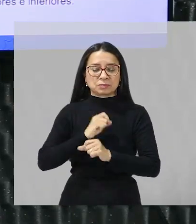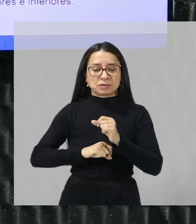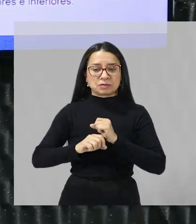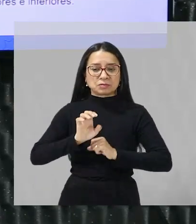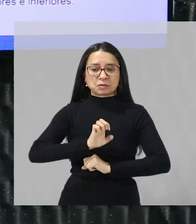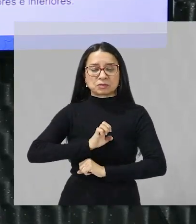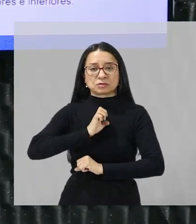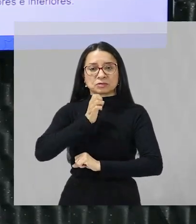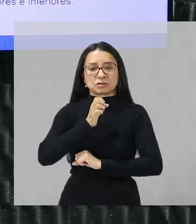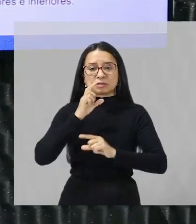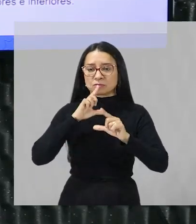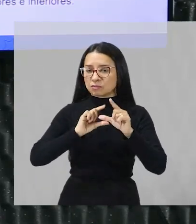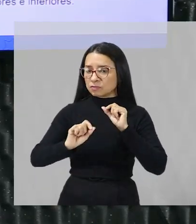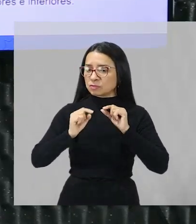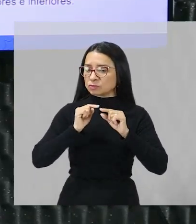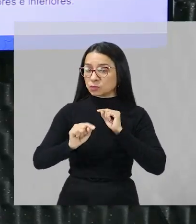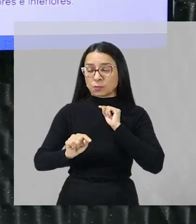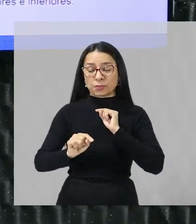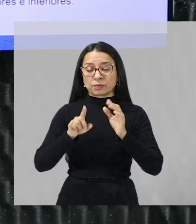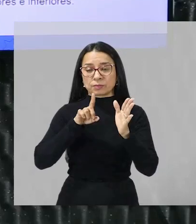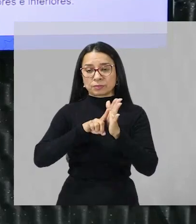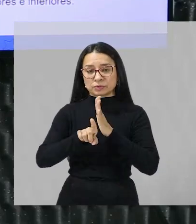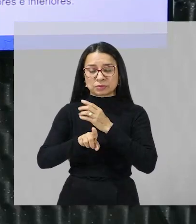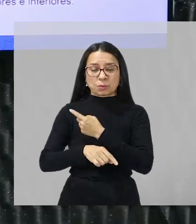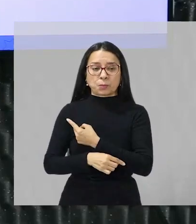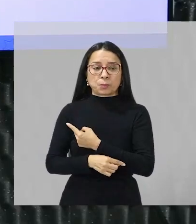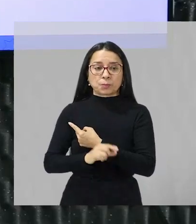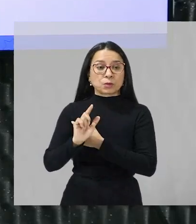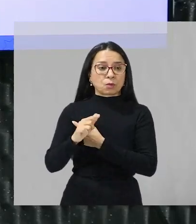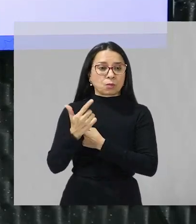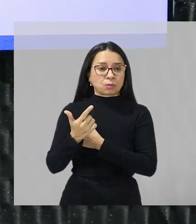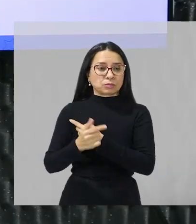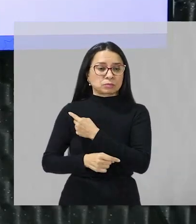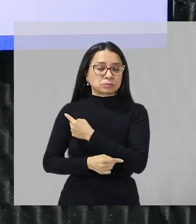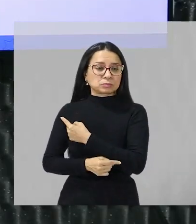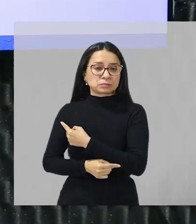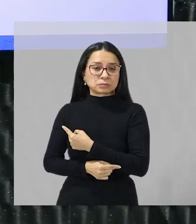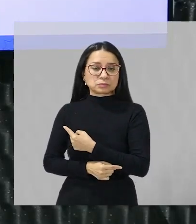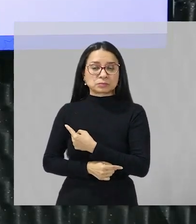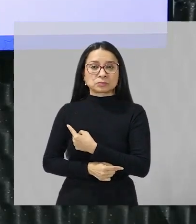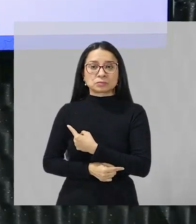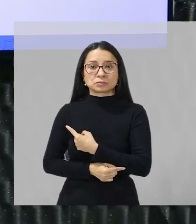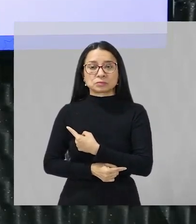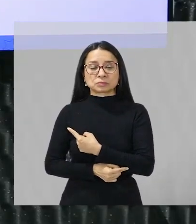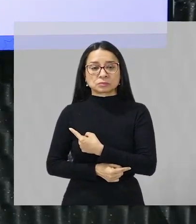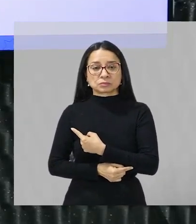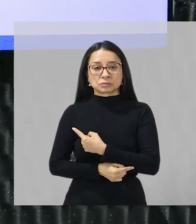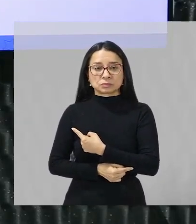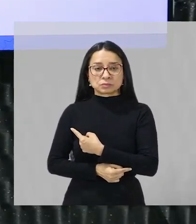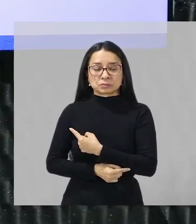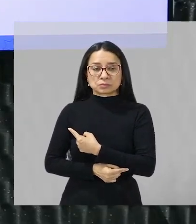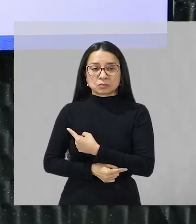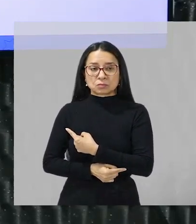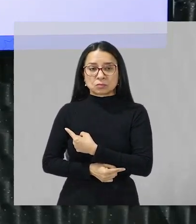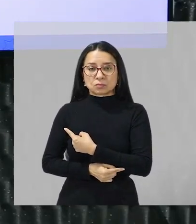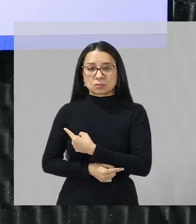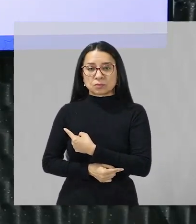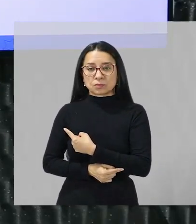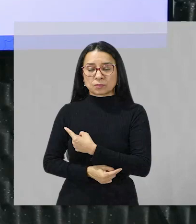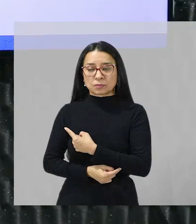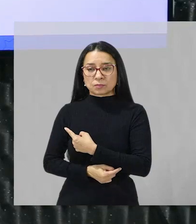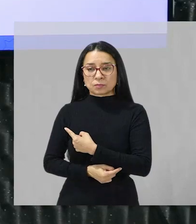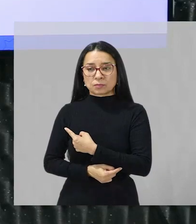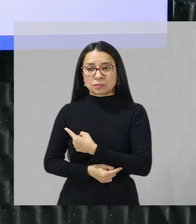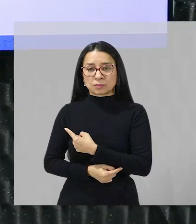exagerado, já foge muito do tema da questão. Vamos para a próxima? Demonstra o racismo institucional, visto que